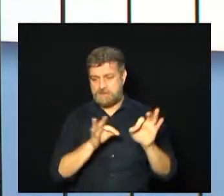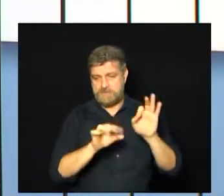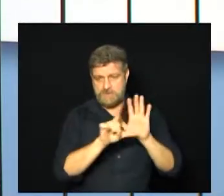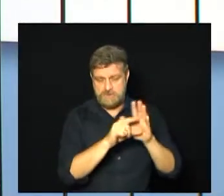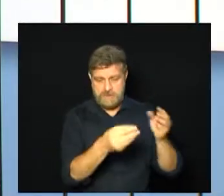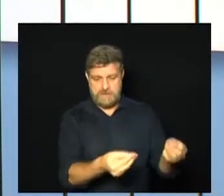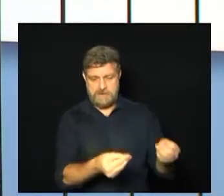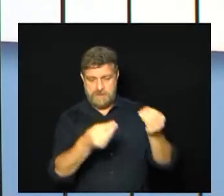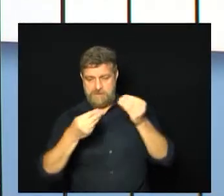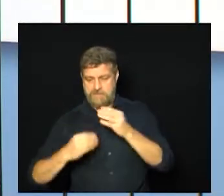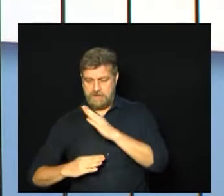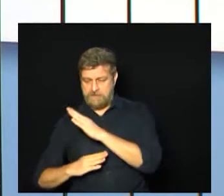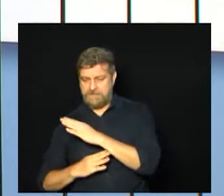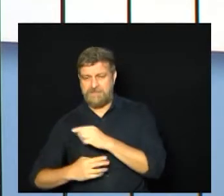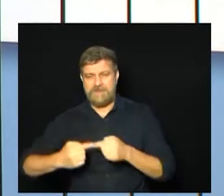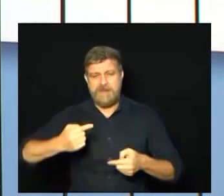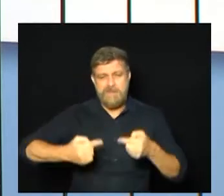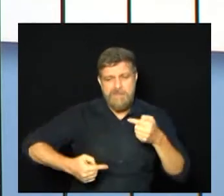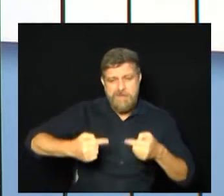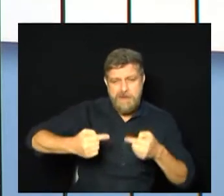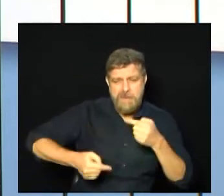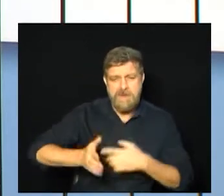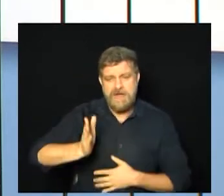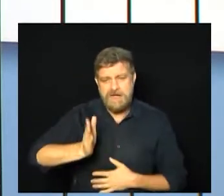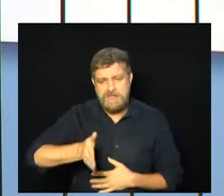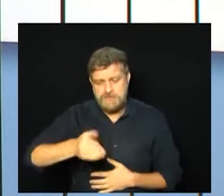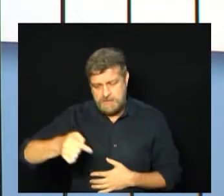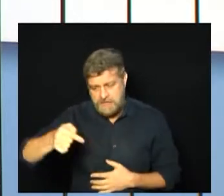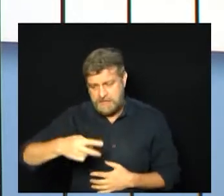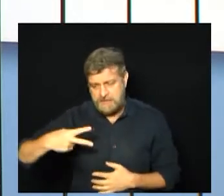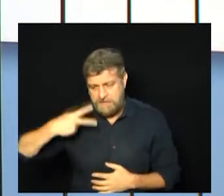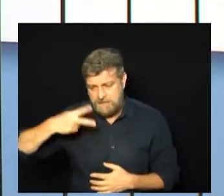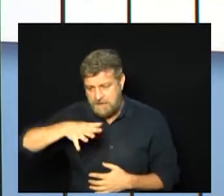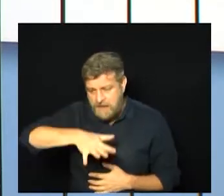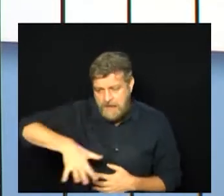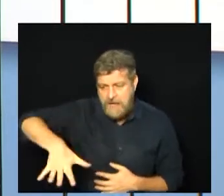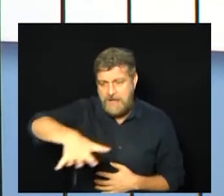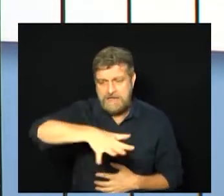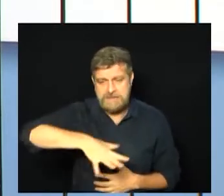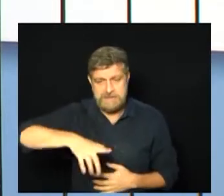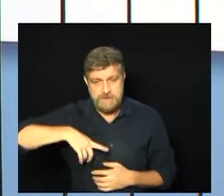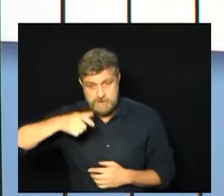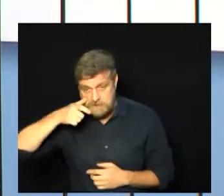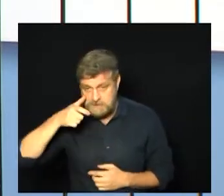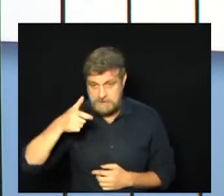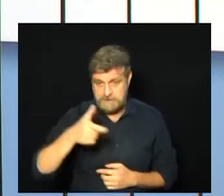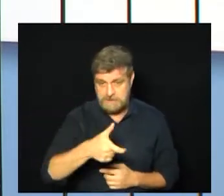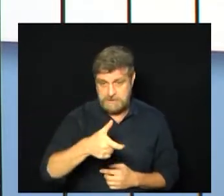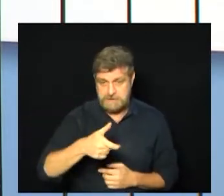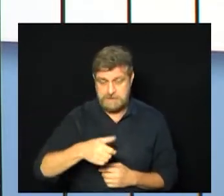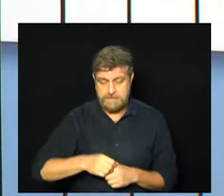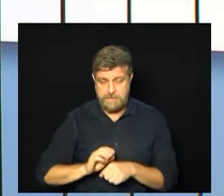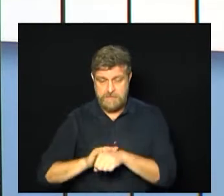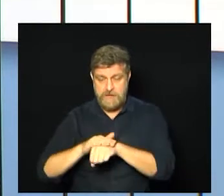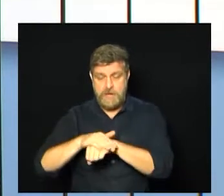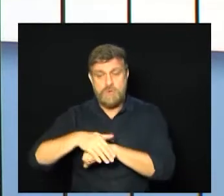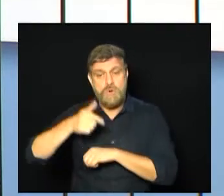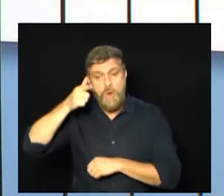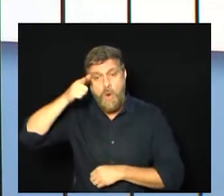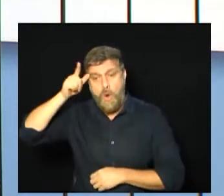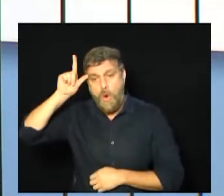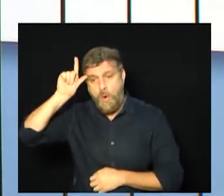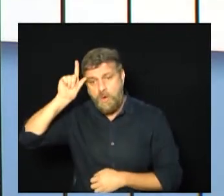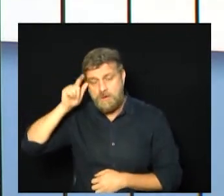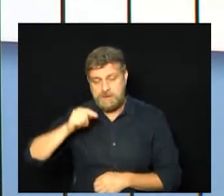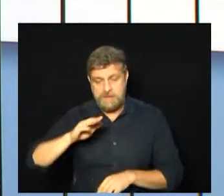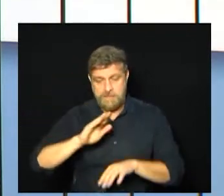Executivo, foi amplamente já discutida aqui pela Câmara e os setores envolvidos. Porque na noite de ontem a Câmara aprovou o projeto de autoria